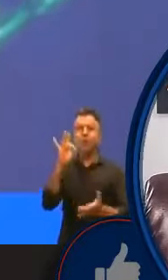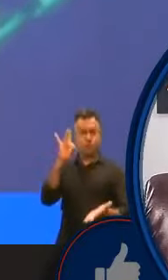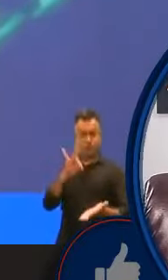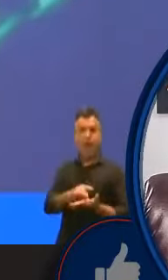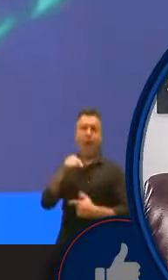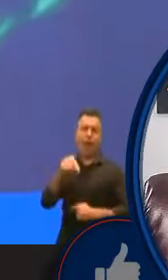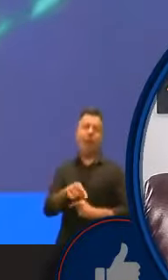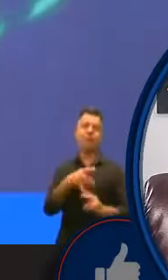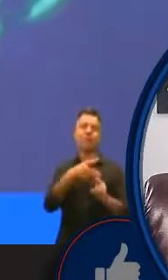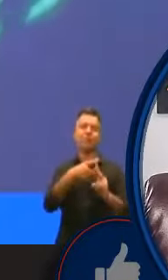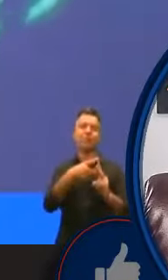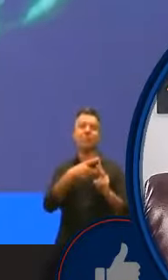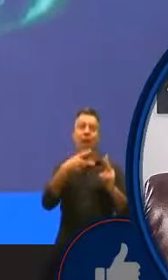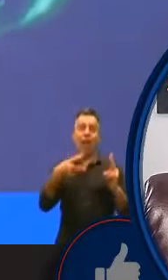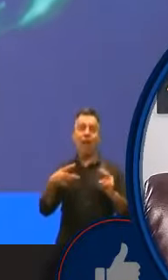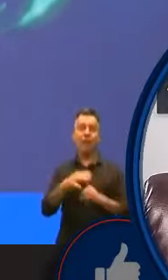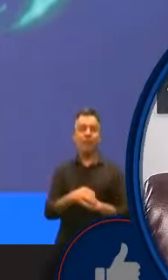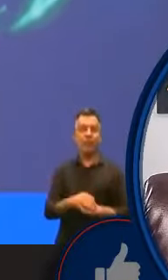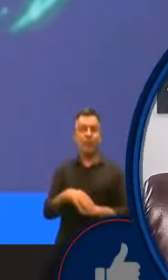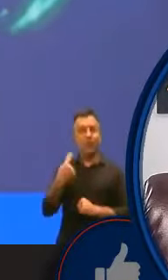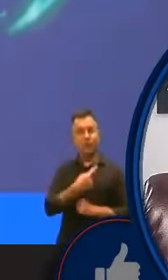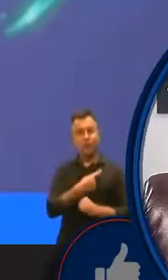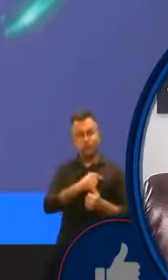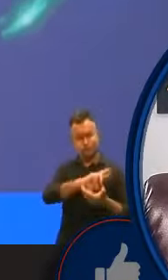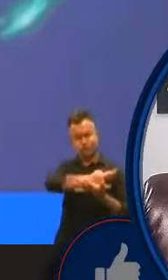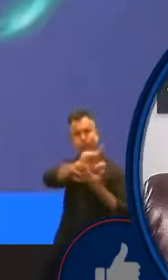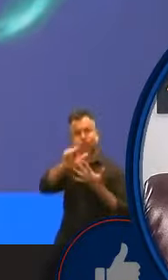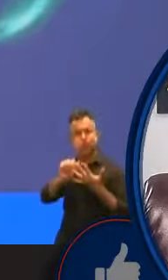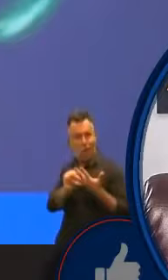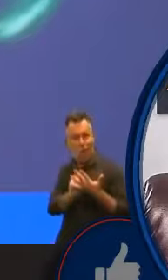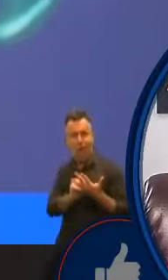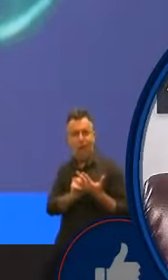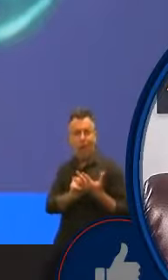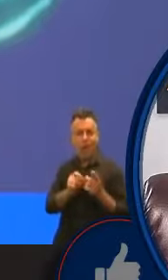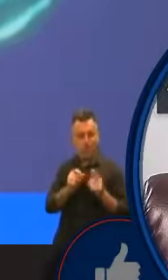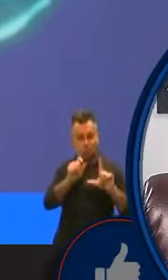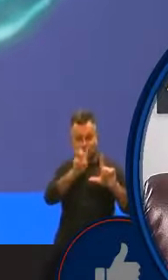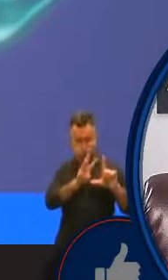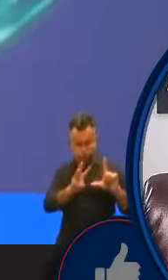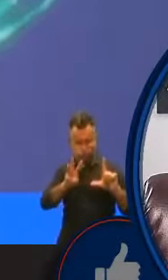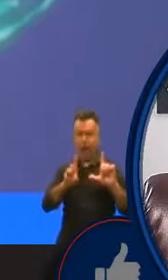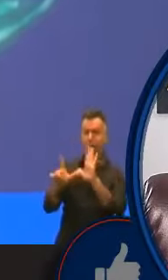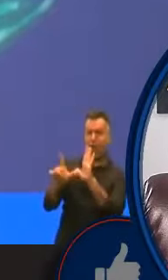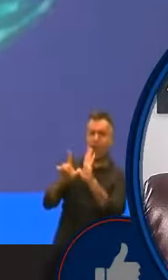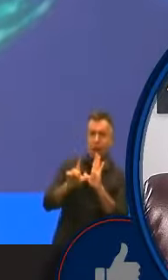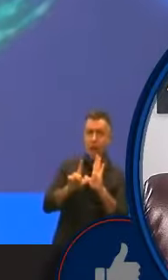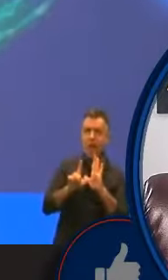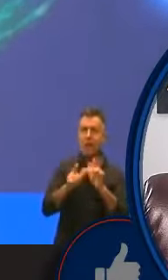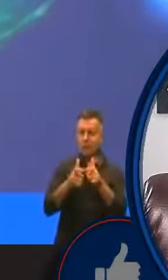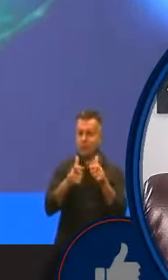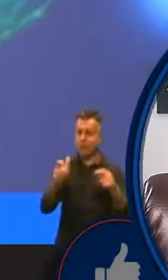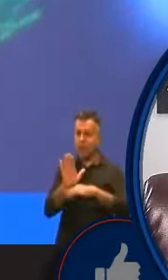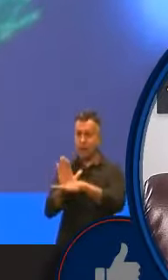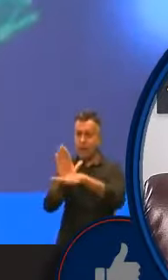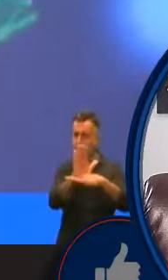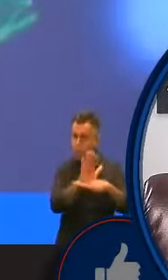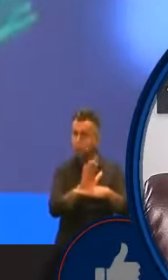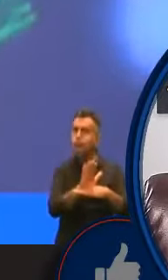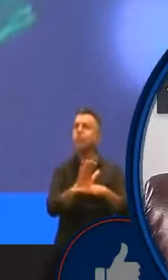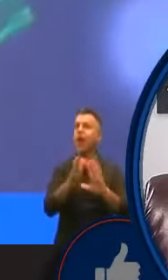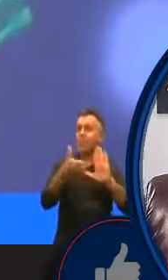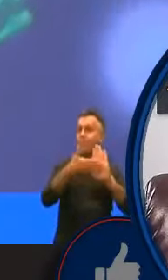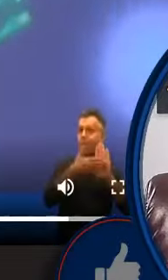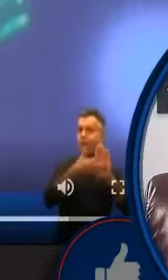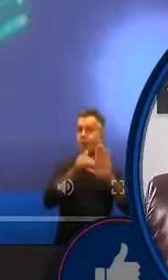Marketplace aqui na Via. A nossa omnicanalidade é uma fortaleza gigantesca e estará a serviço do